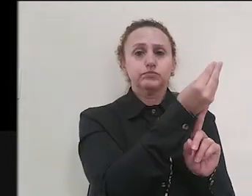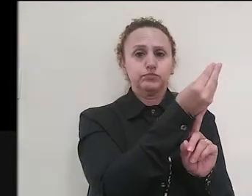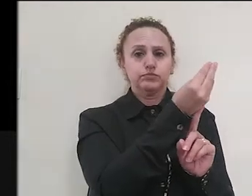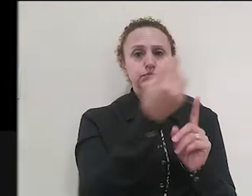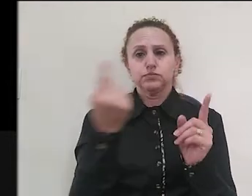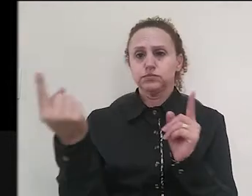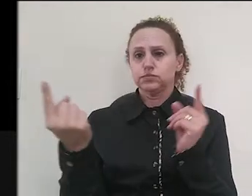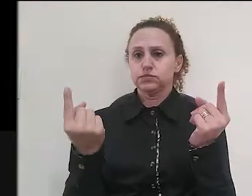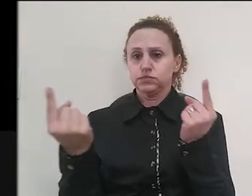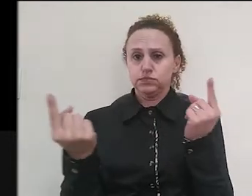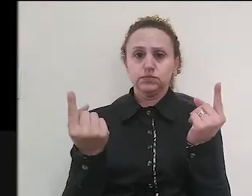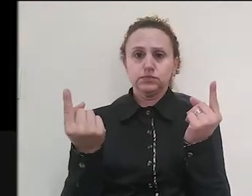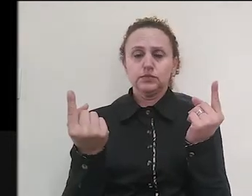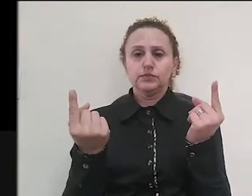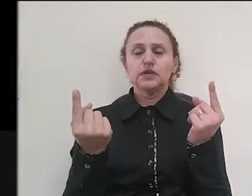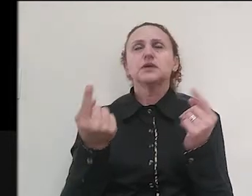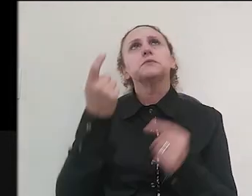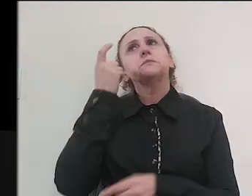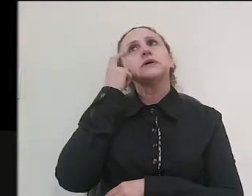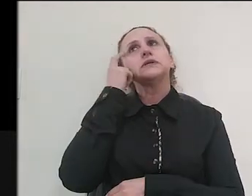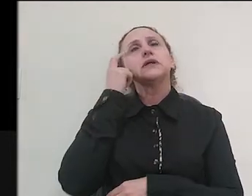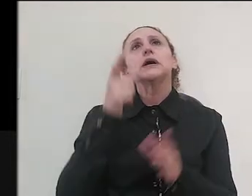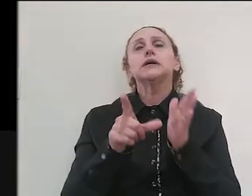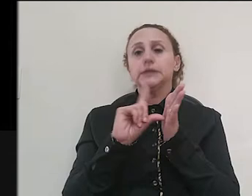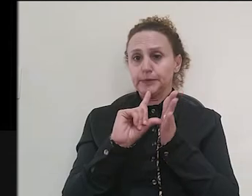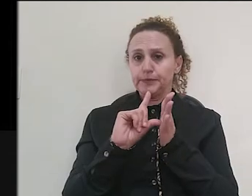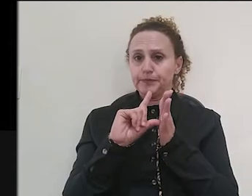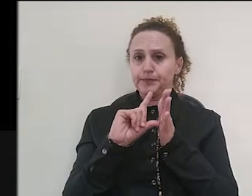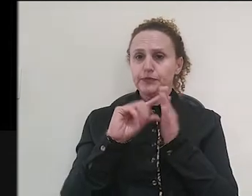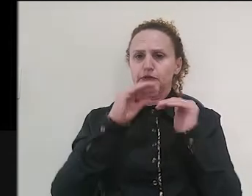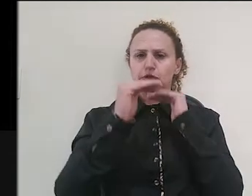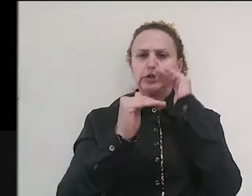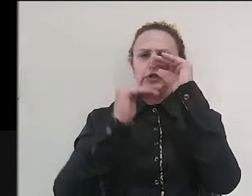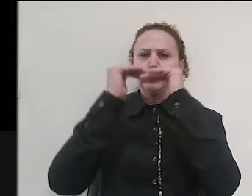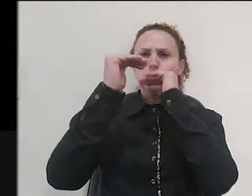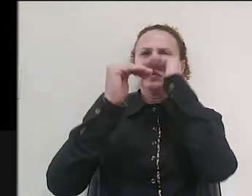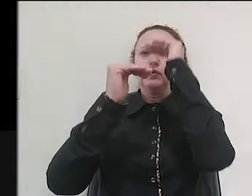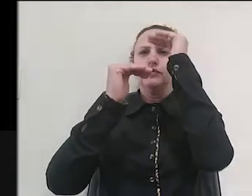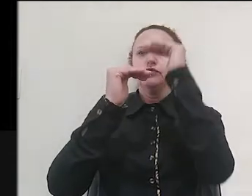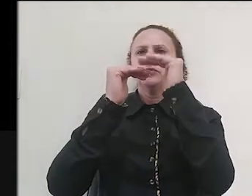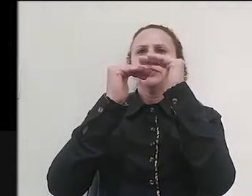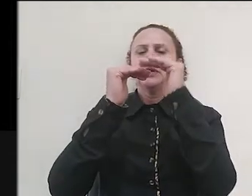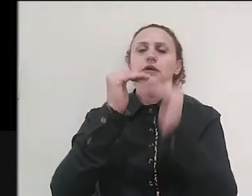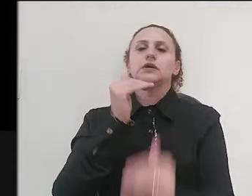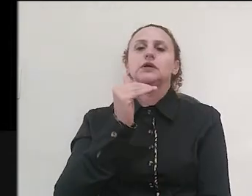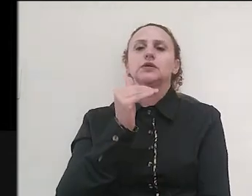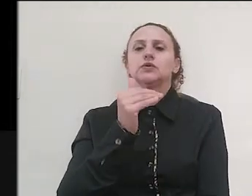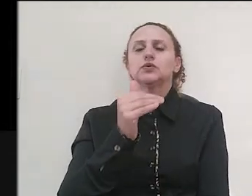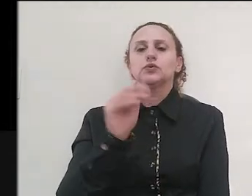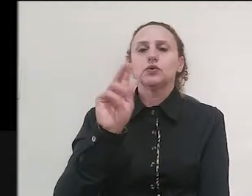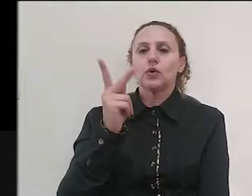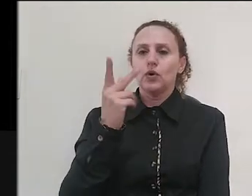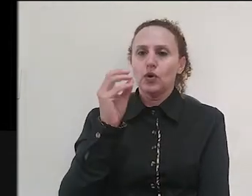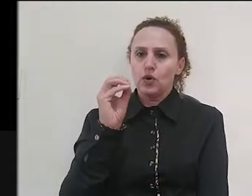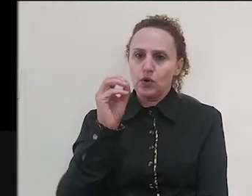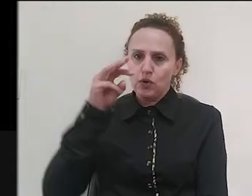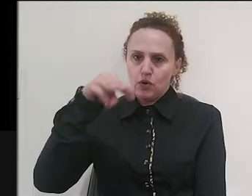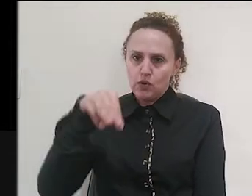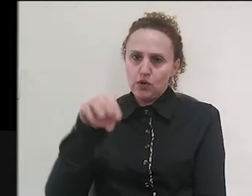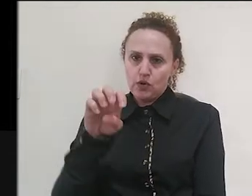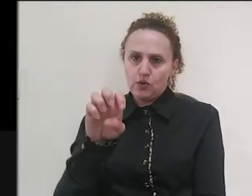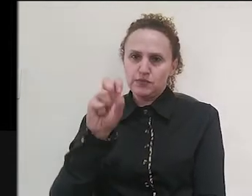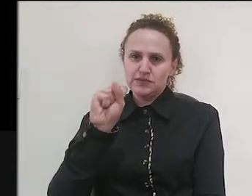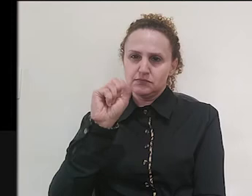no desenvolvimento do Homo sapiens, né? Quando ele começa, quando há essa revolução cognitiva, ele é capaz